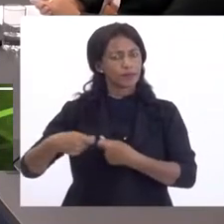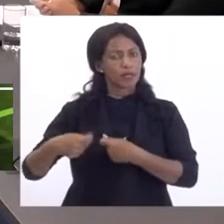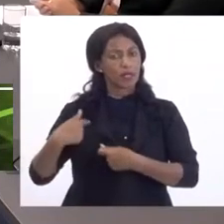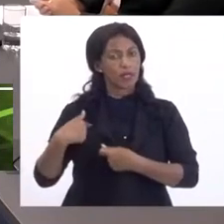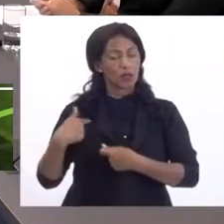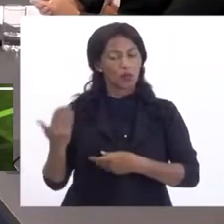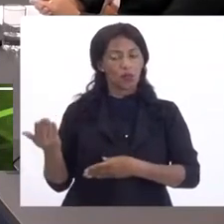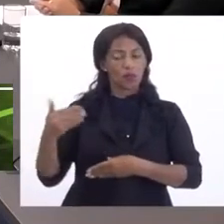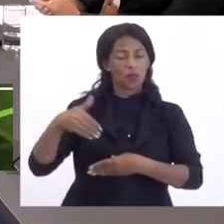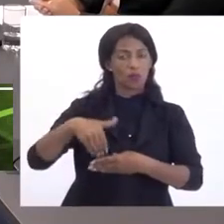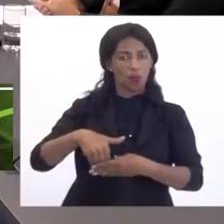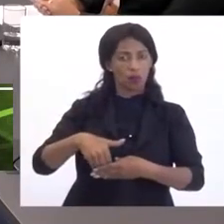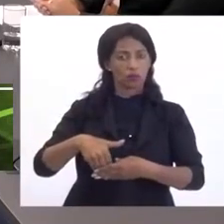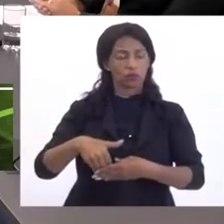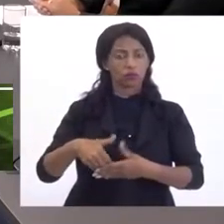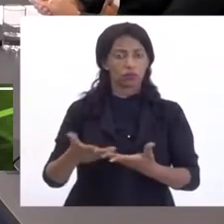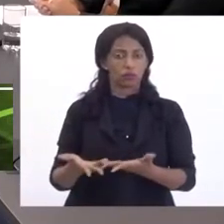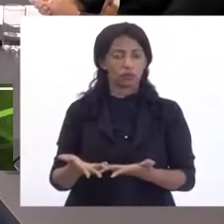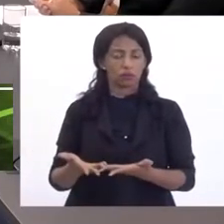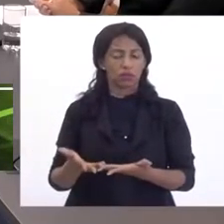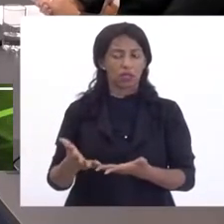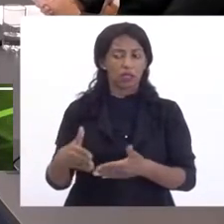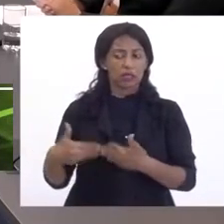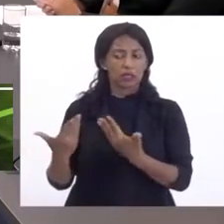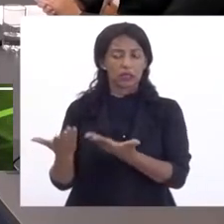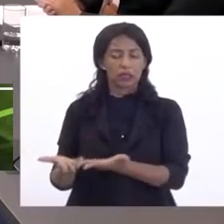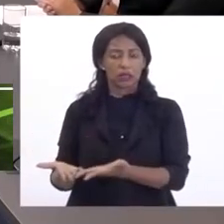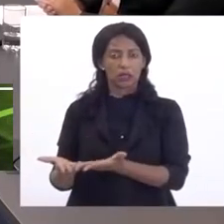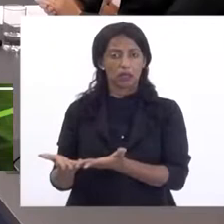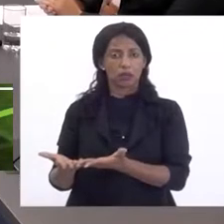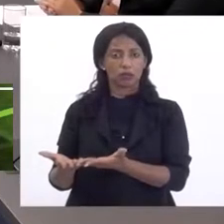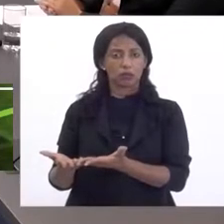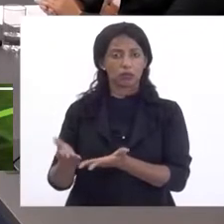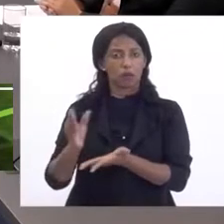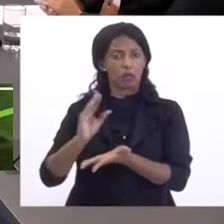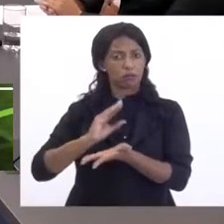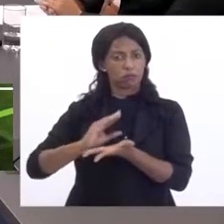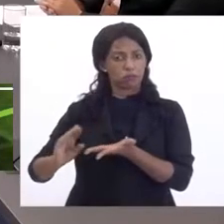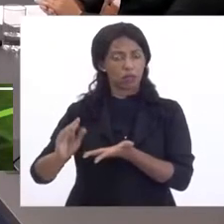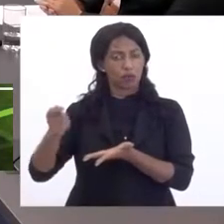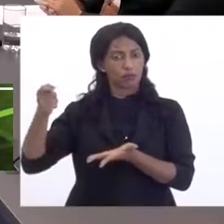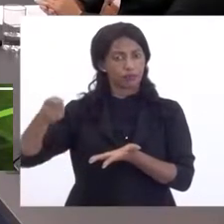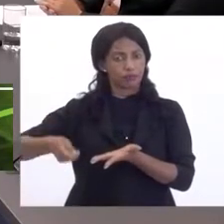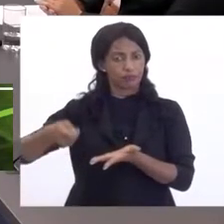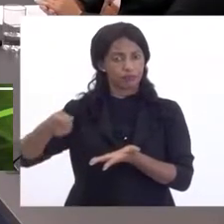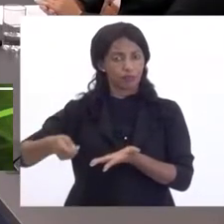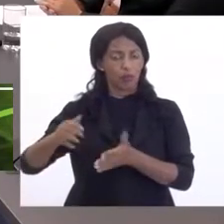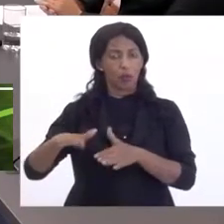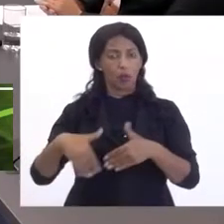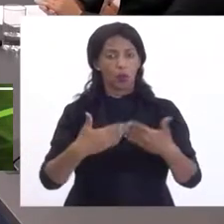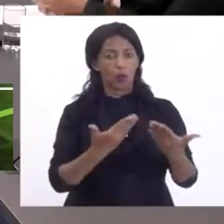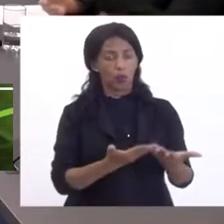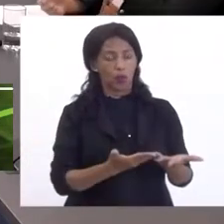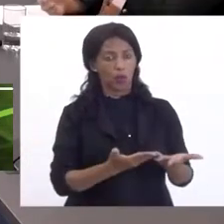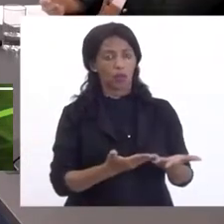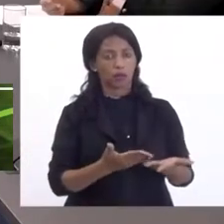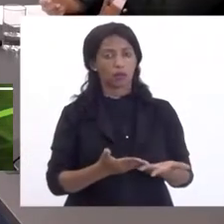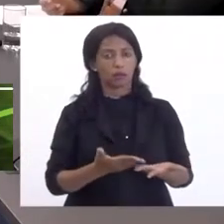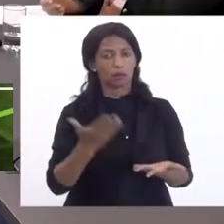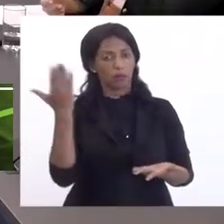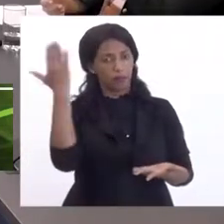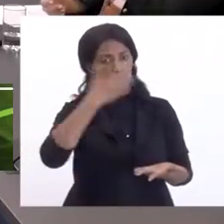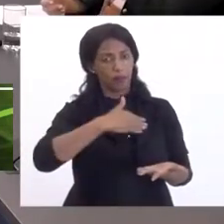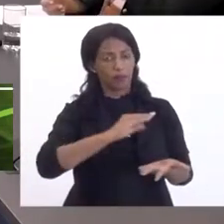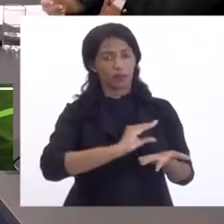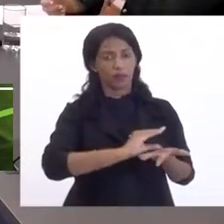voto, né, no caso, tanto da prestação de contas do tribunal quanto da prestação